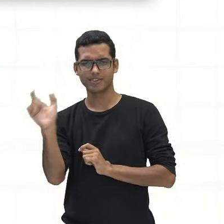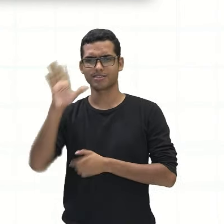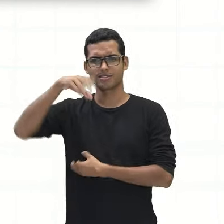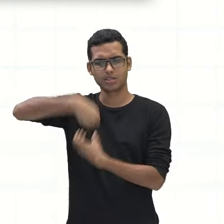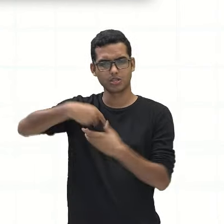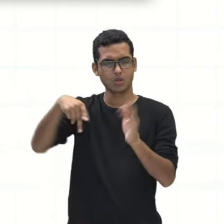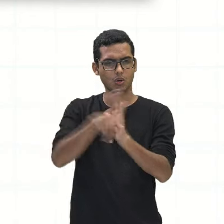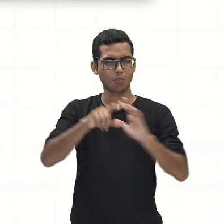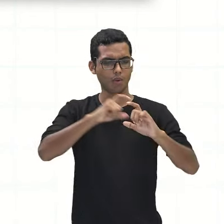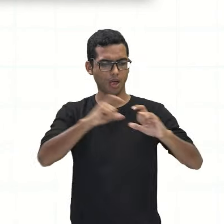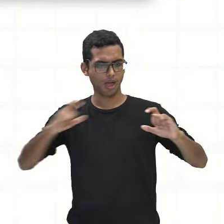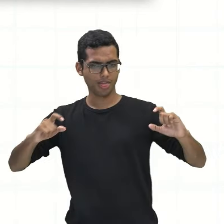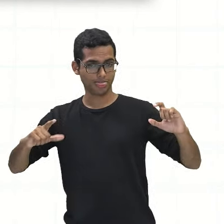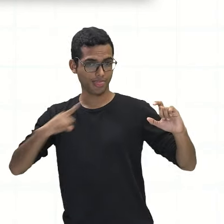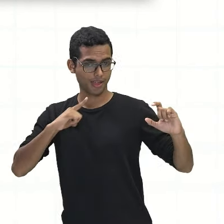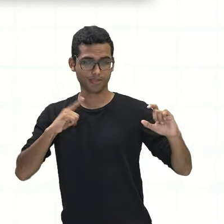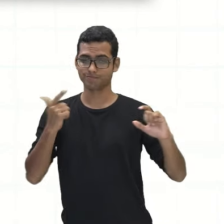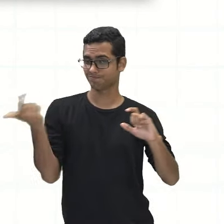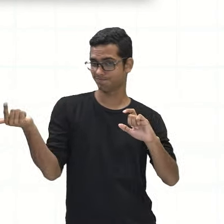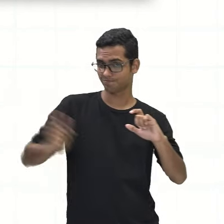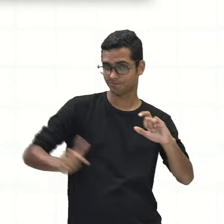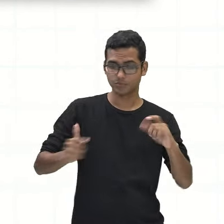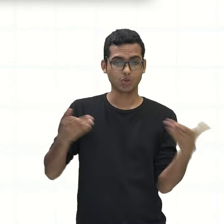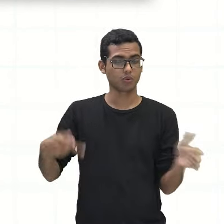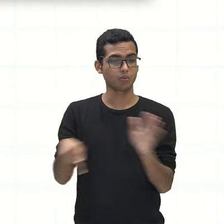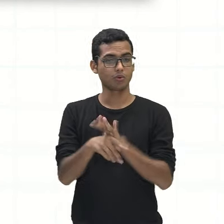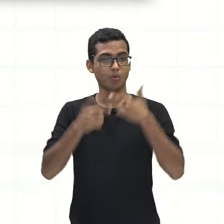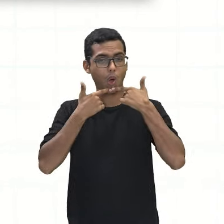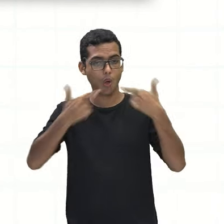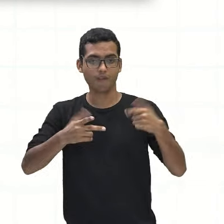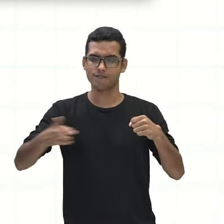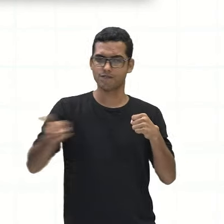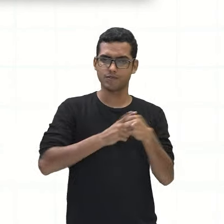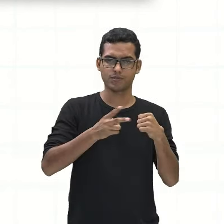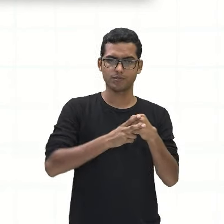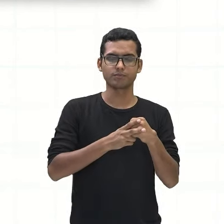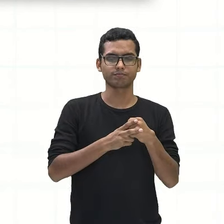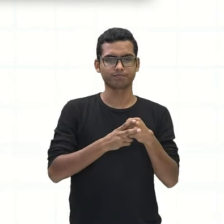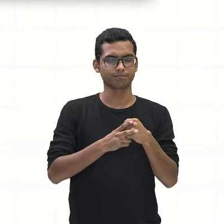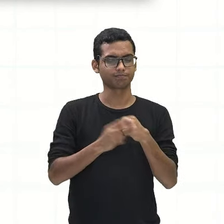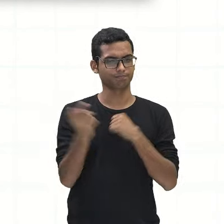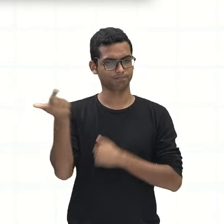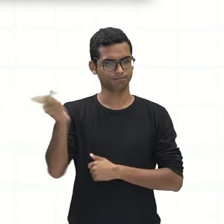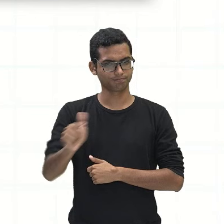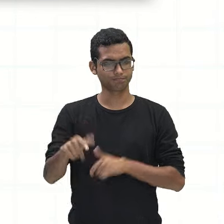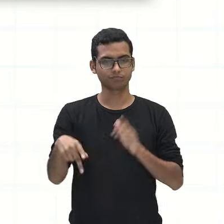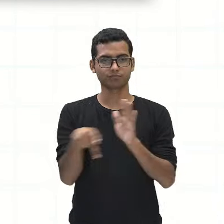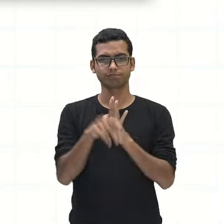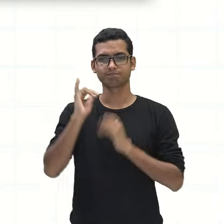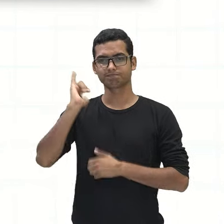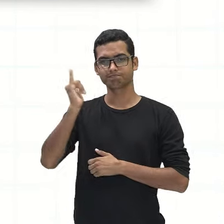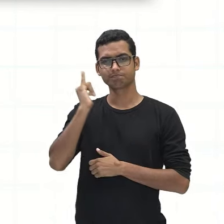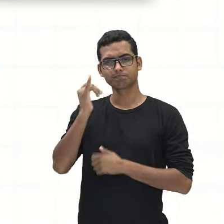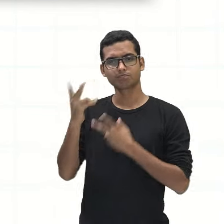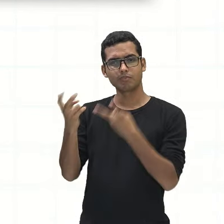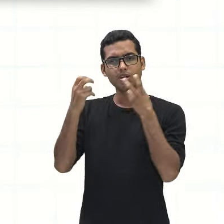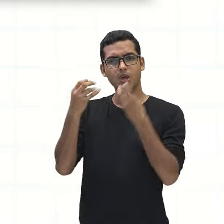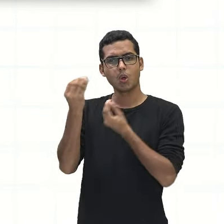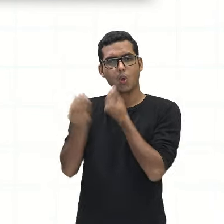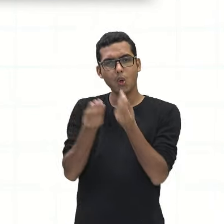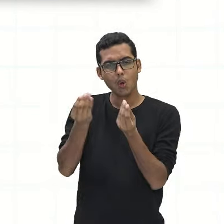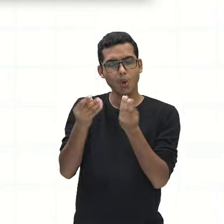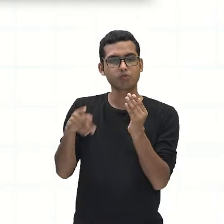essa história é composta somente por linguagem não verbal. Percebe-se que a narrativa somente pelas imagens. Você percebe